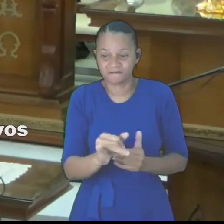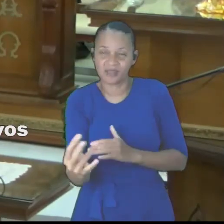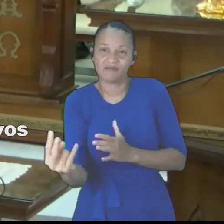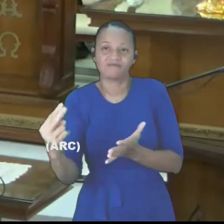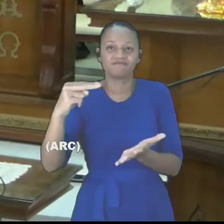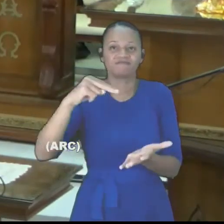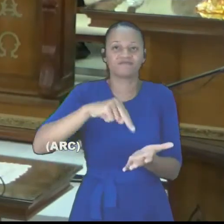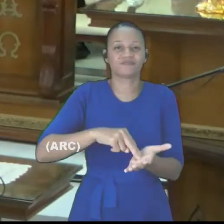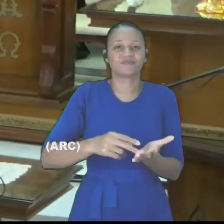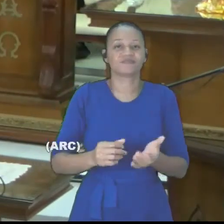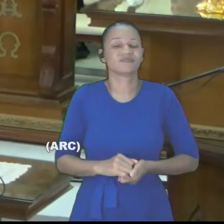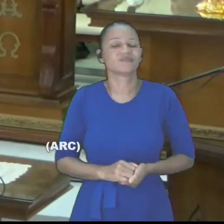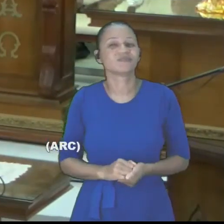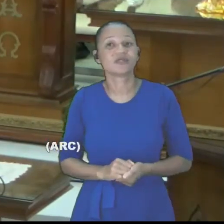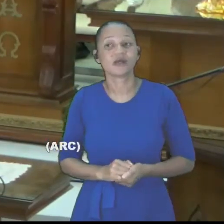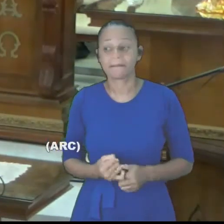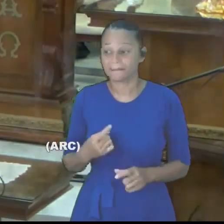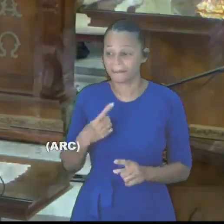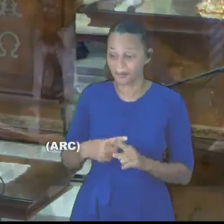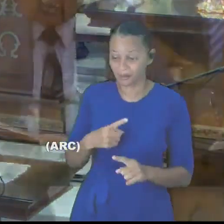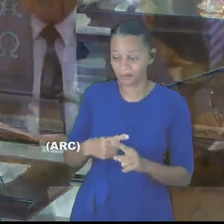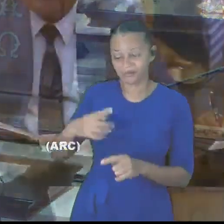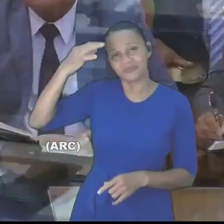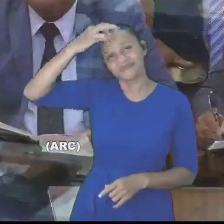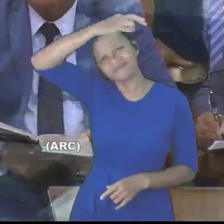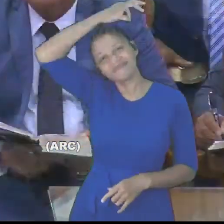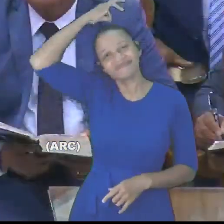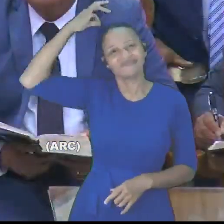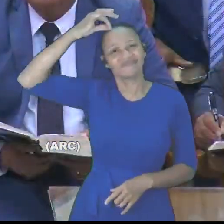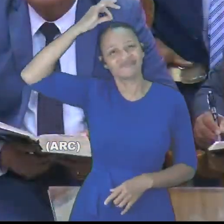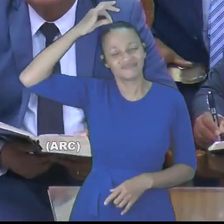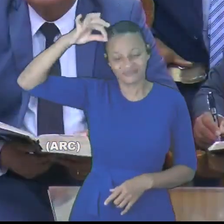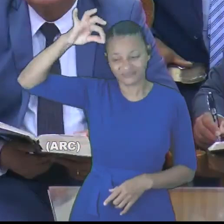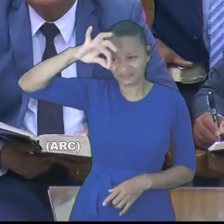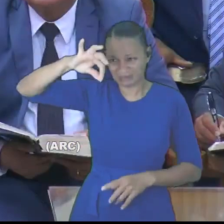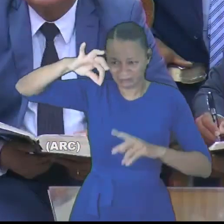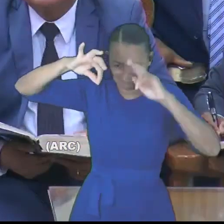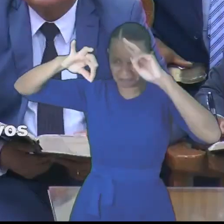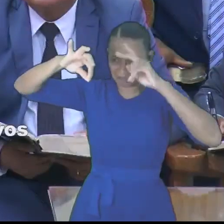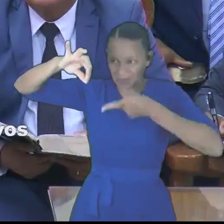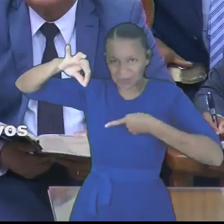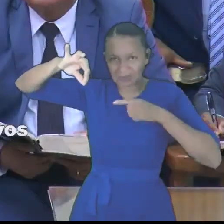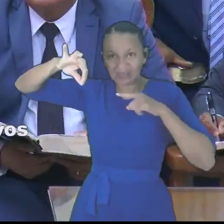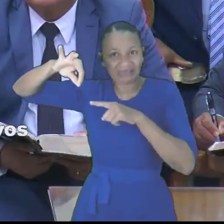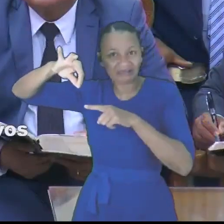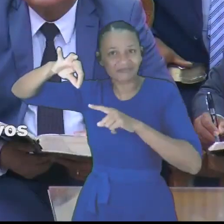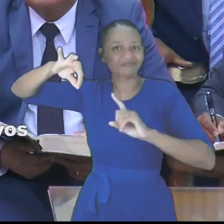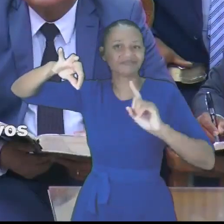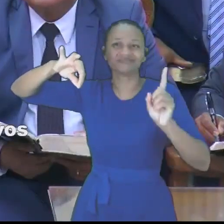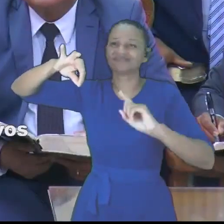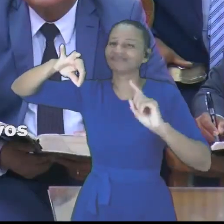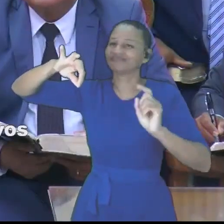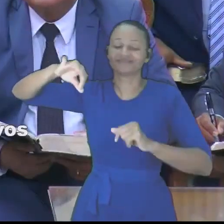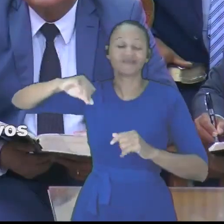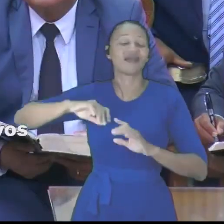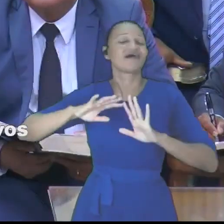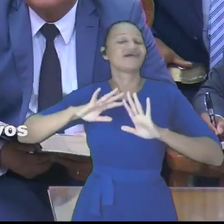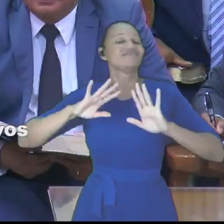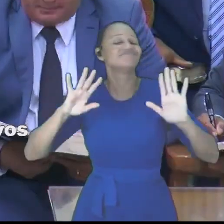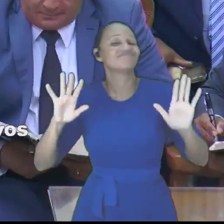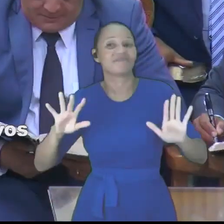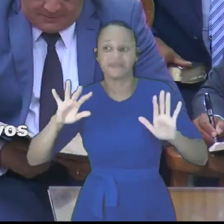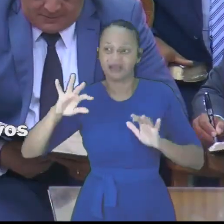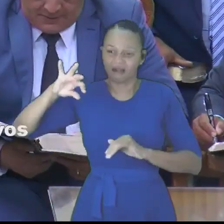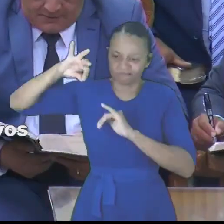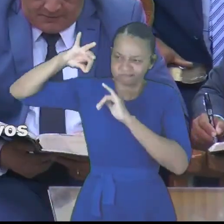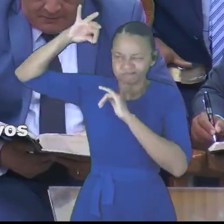vir. Porque o Espírito Santo não falará de si mesmo, mas dirá